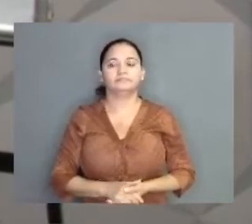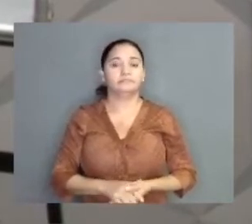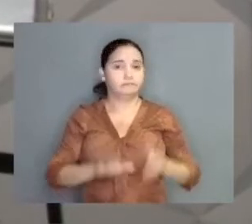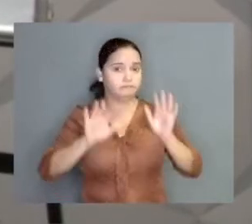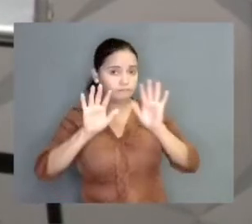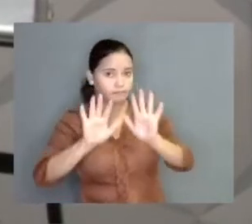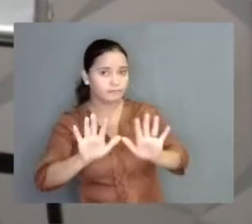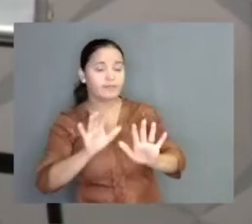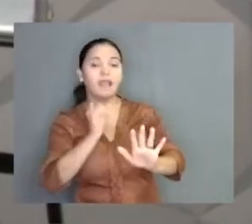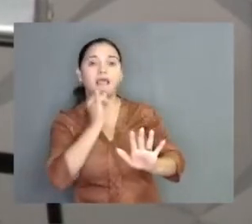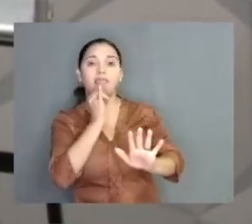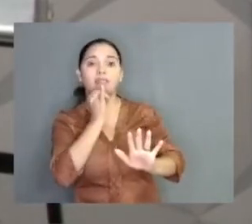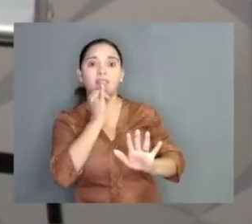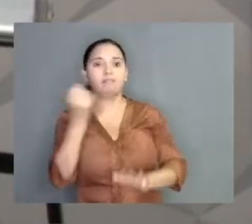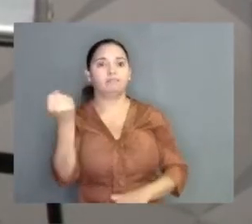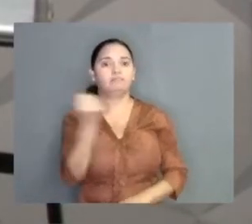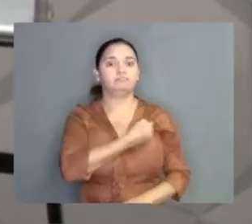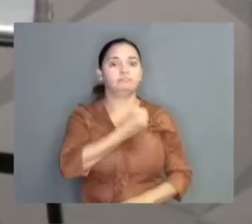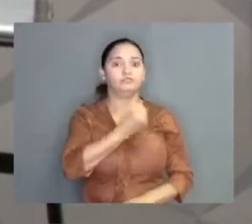número 1.